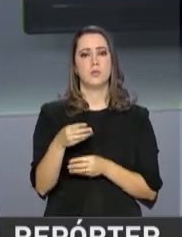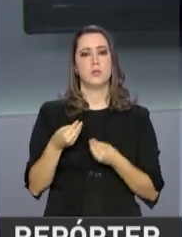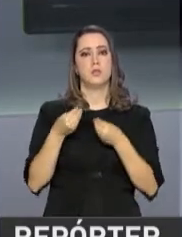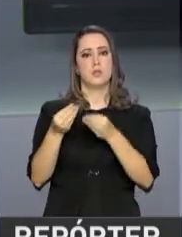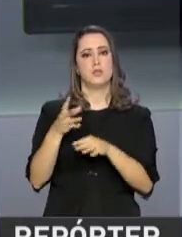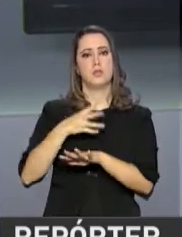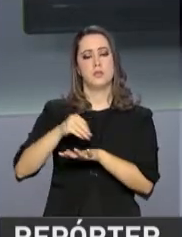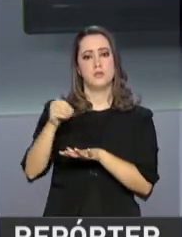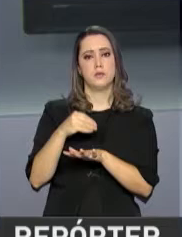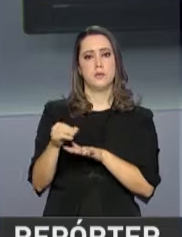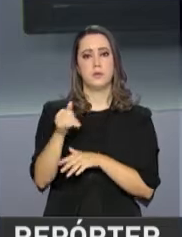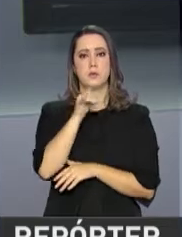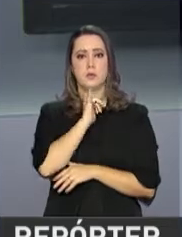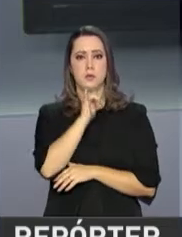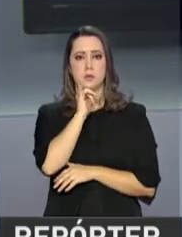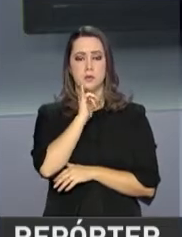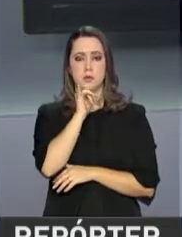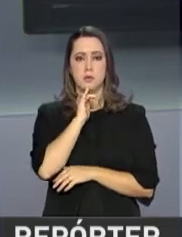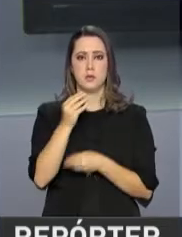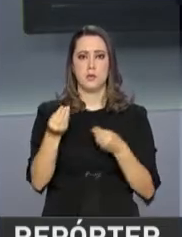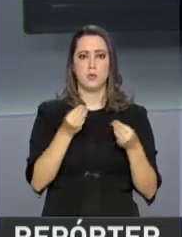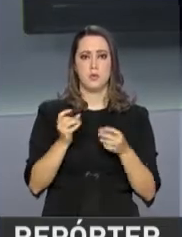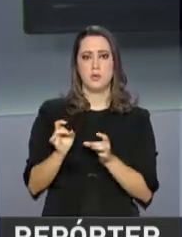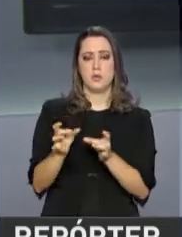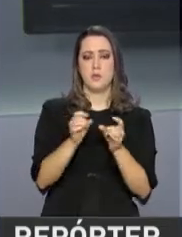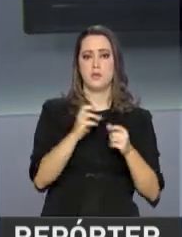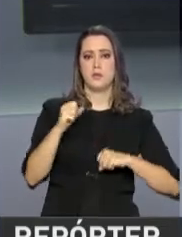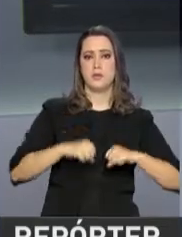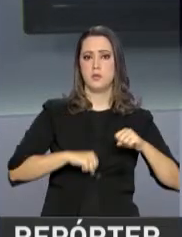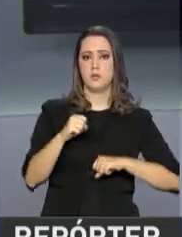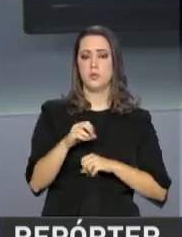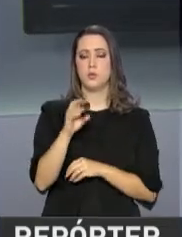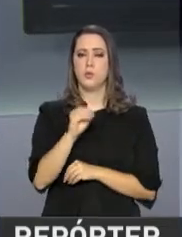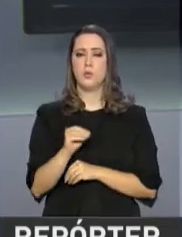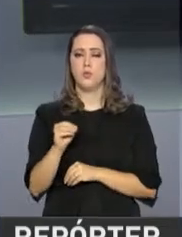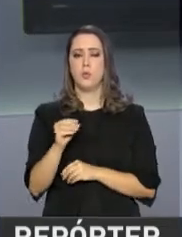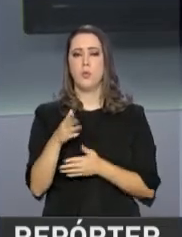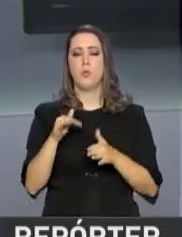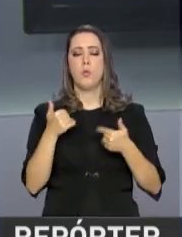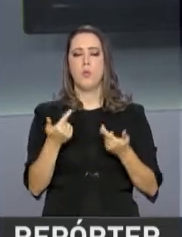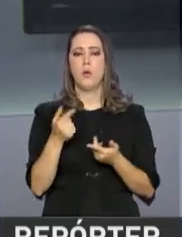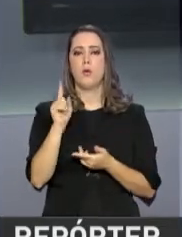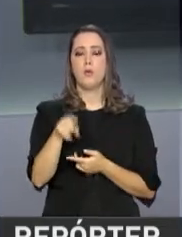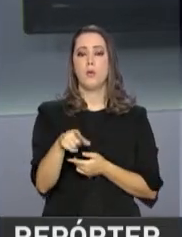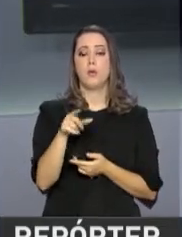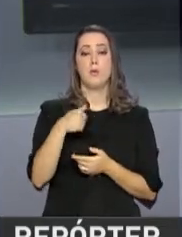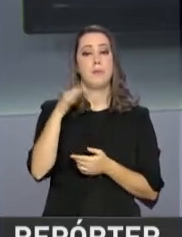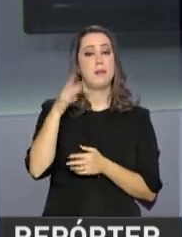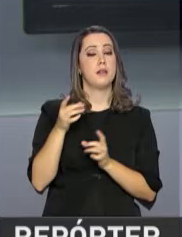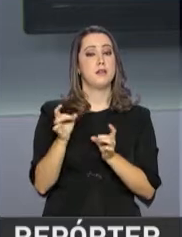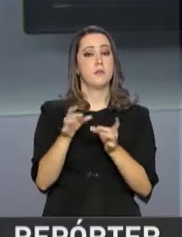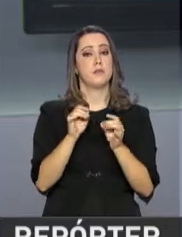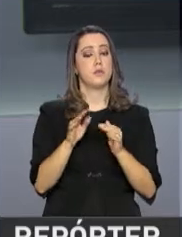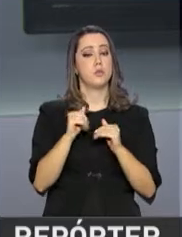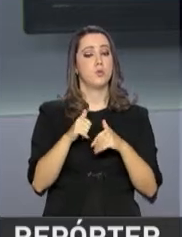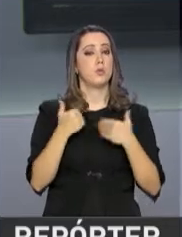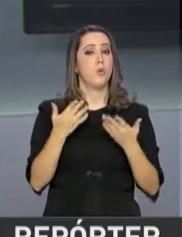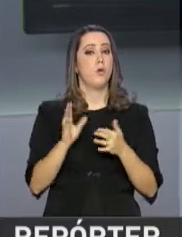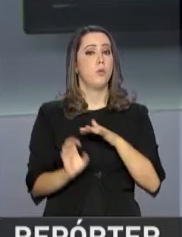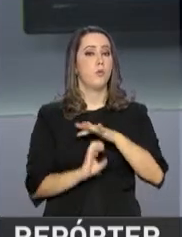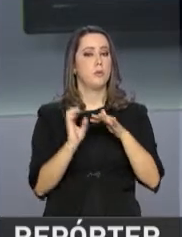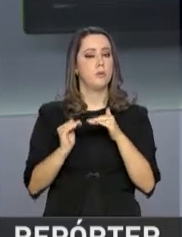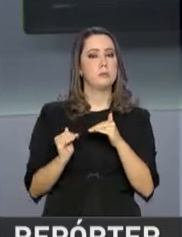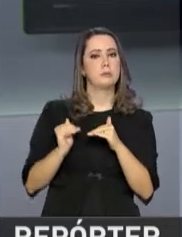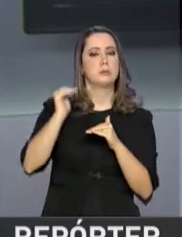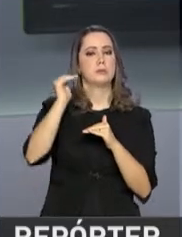traz informações por exemplo sobre o volume de vendas da indústria o tipo de produto mais vendido faturamento e ranking das empresas do setor